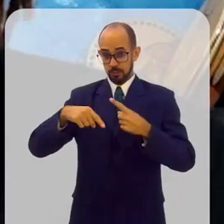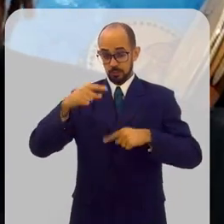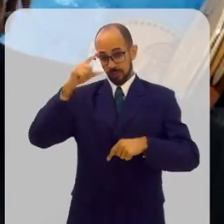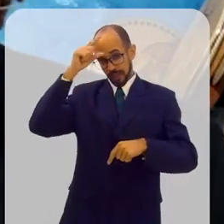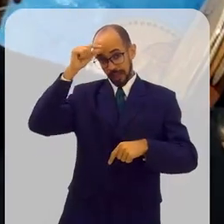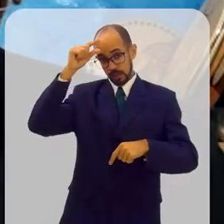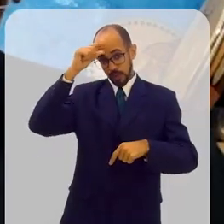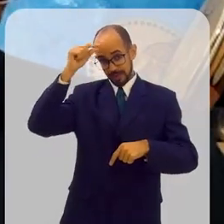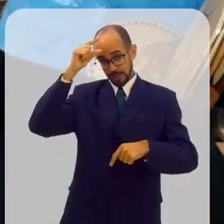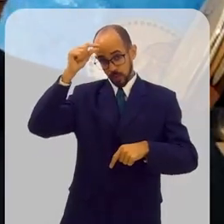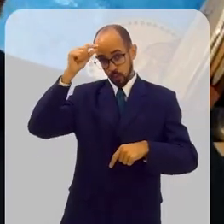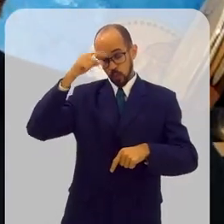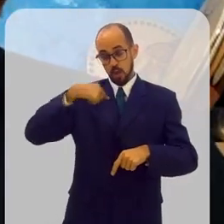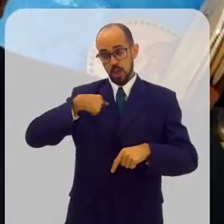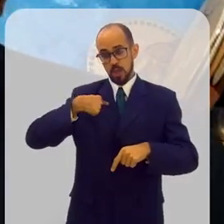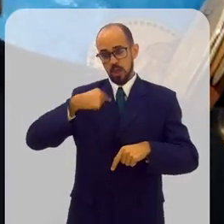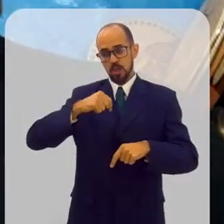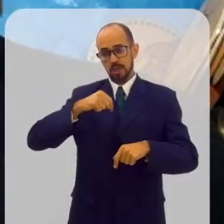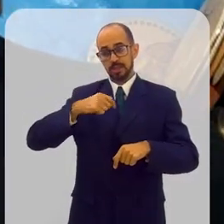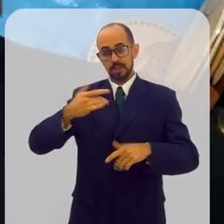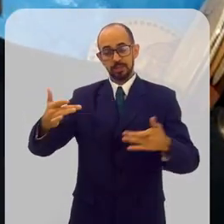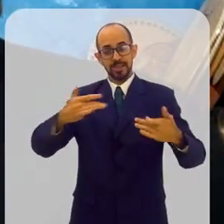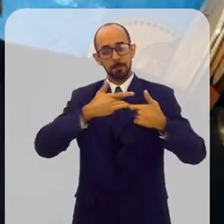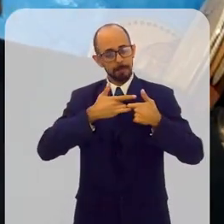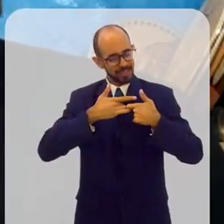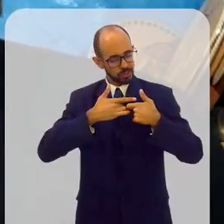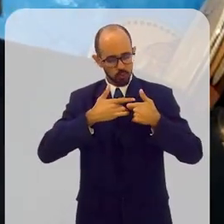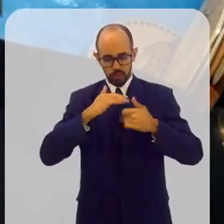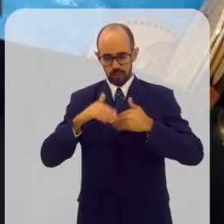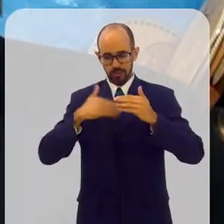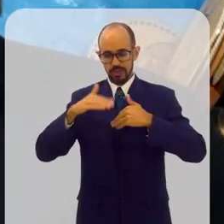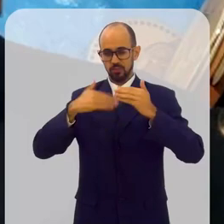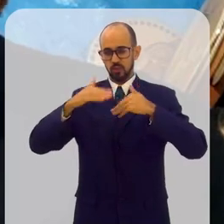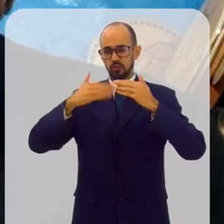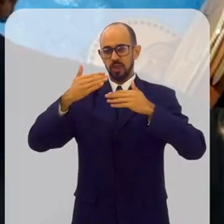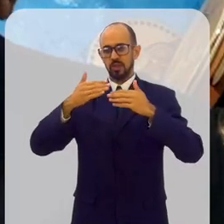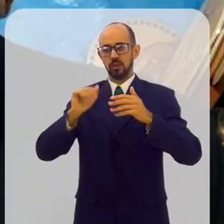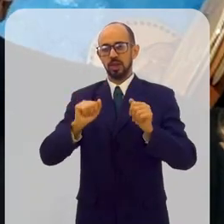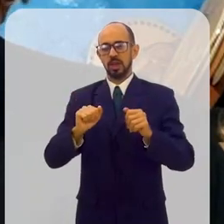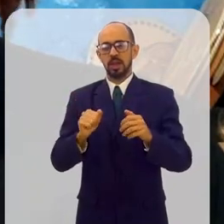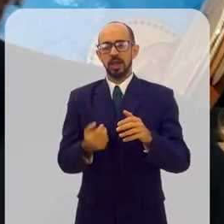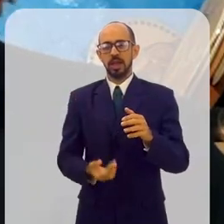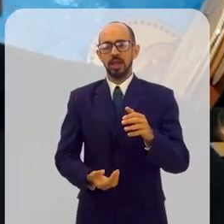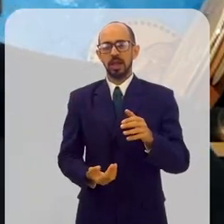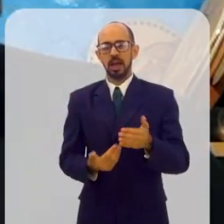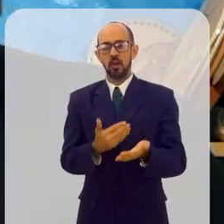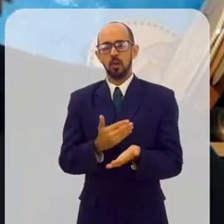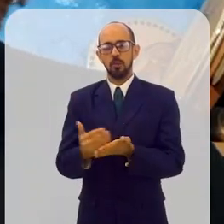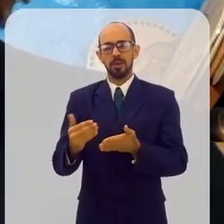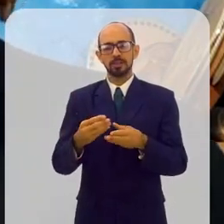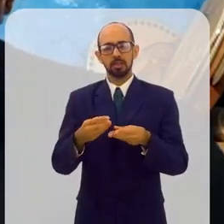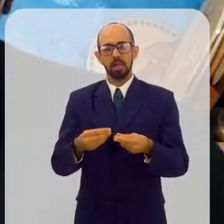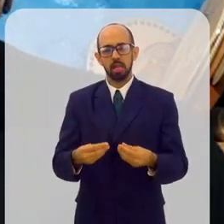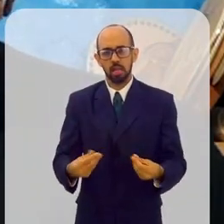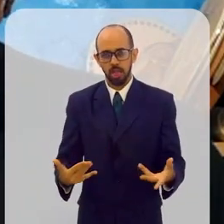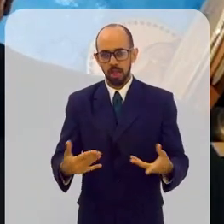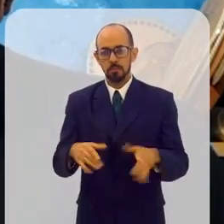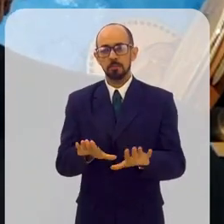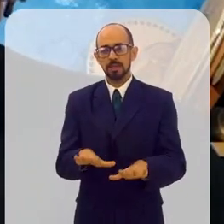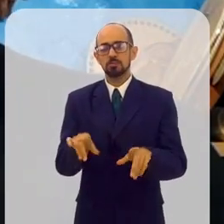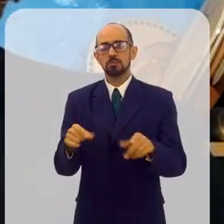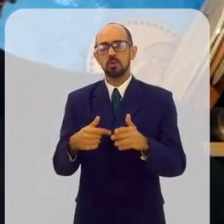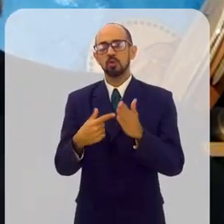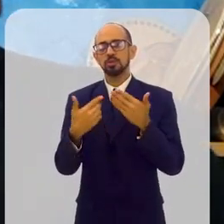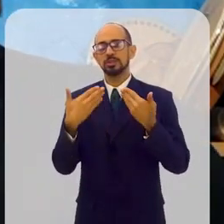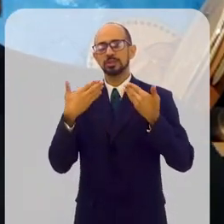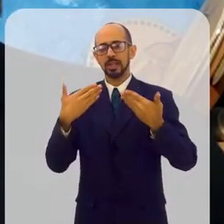Na graduação, essa paixão que eu tinha por teatro, né, que eu estava desenvolvendo, ela começa a ruir ao mesmo tempo que ela